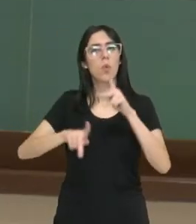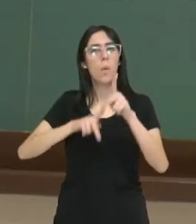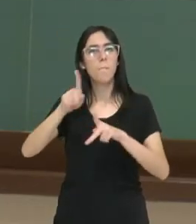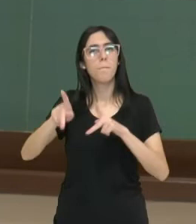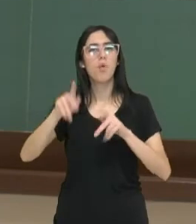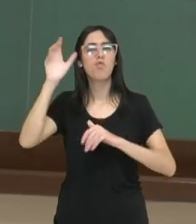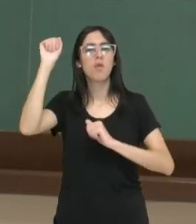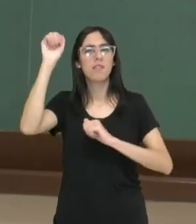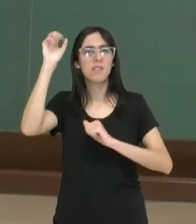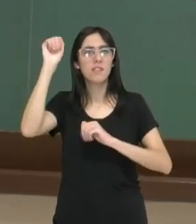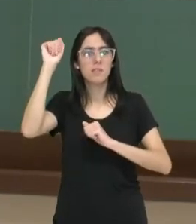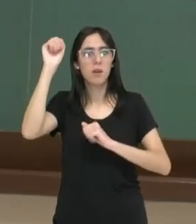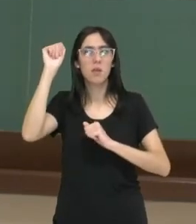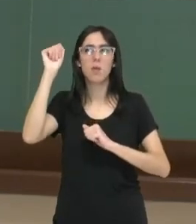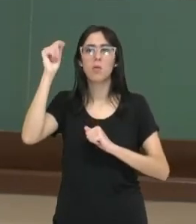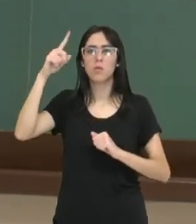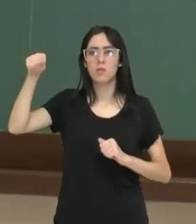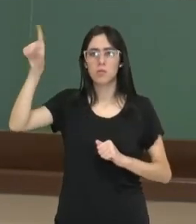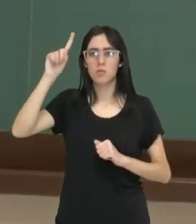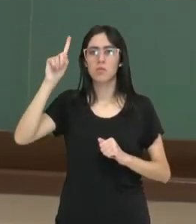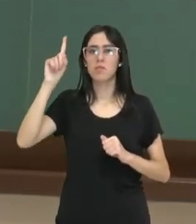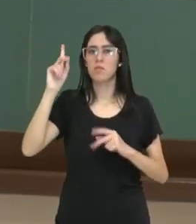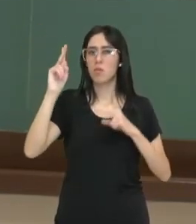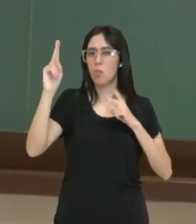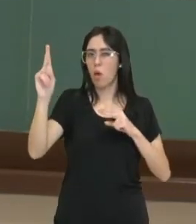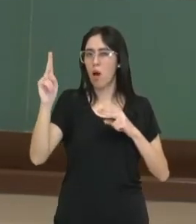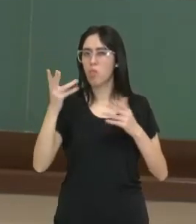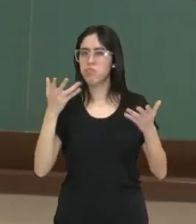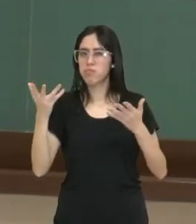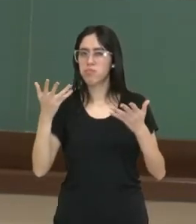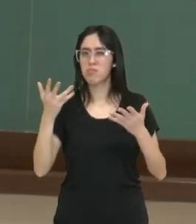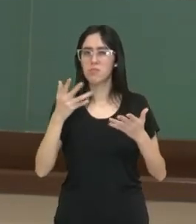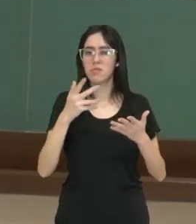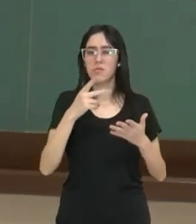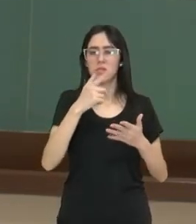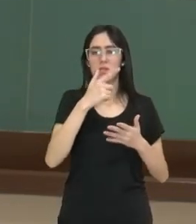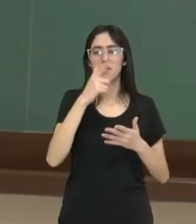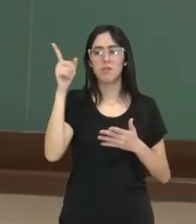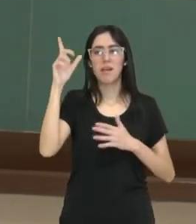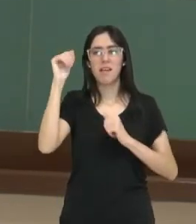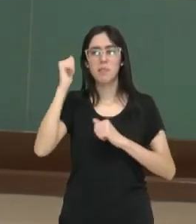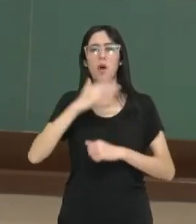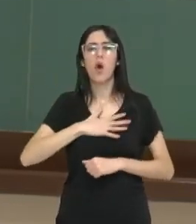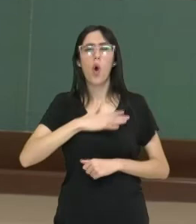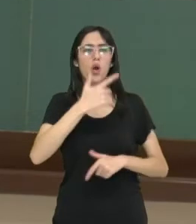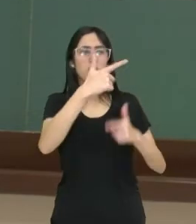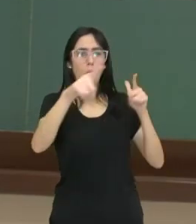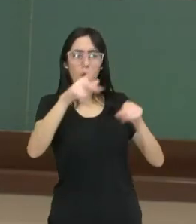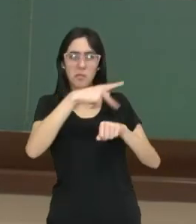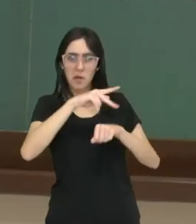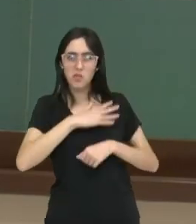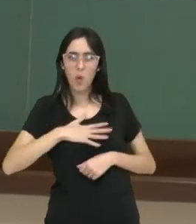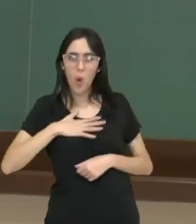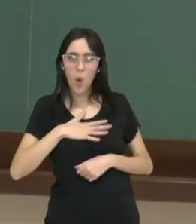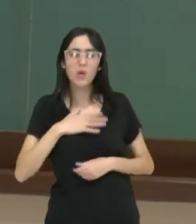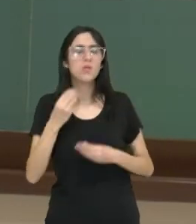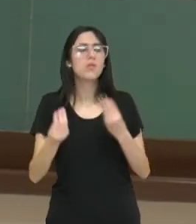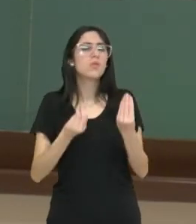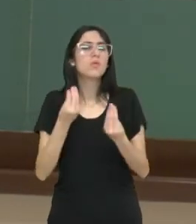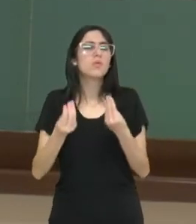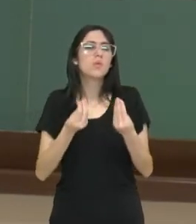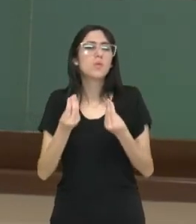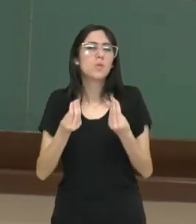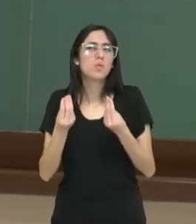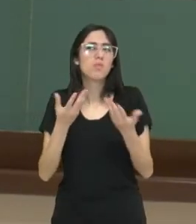como nós gostamos dos espanhóis, os espanhóis gostam dos estrangeiros, como que nós conhecemos, como que